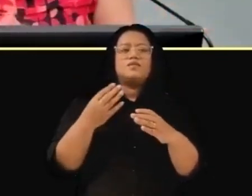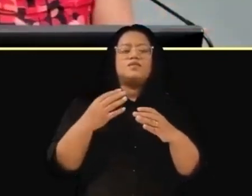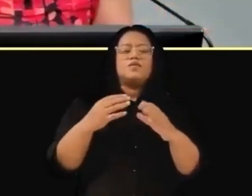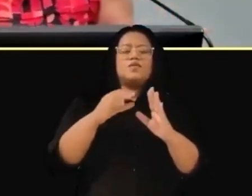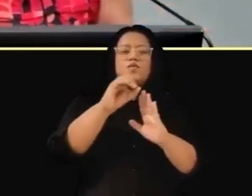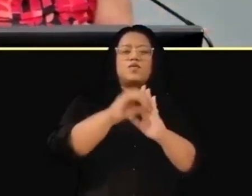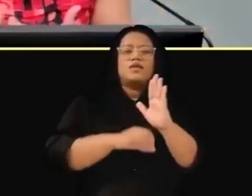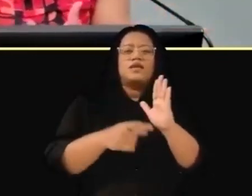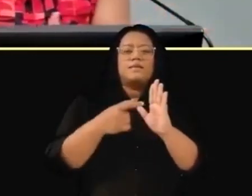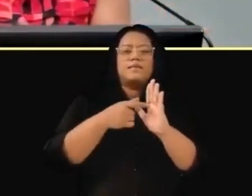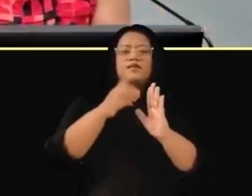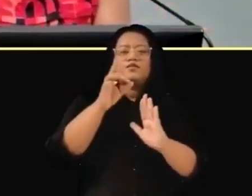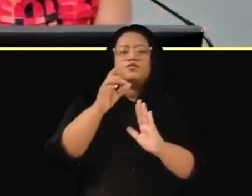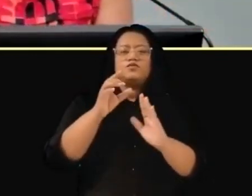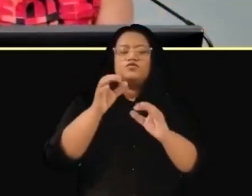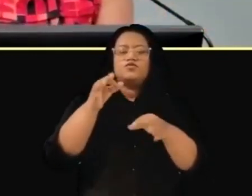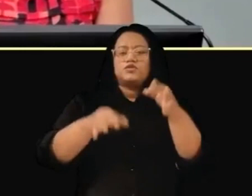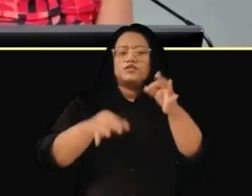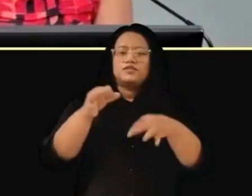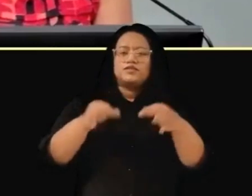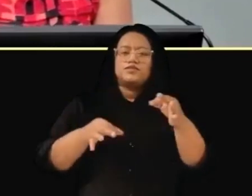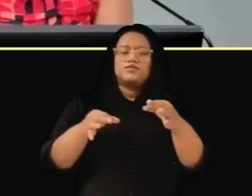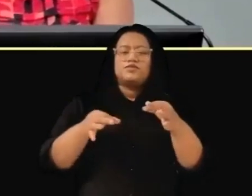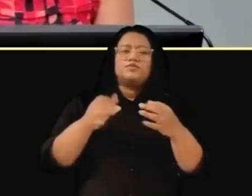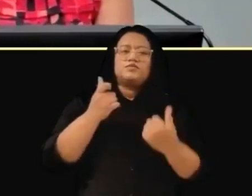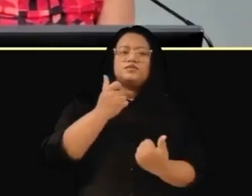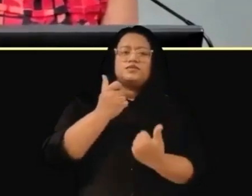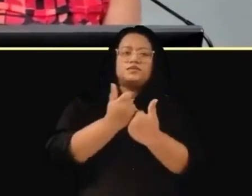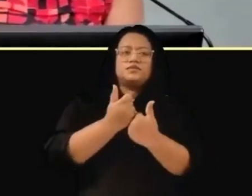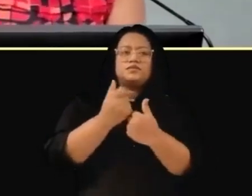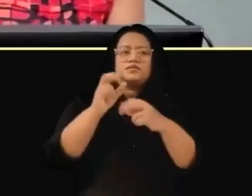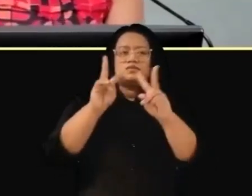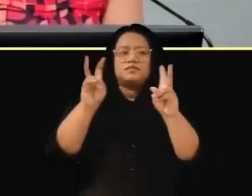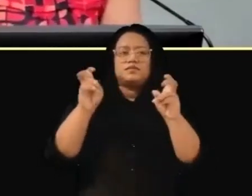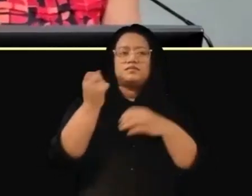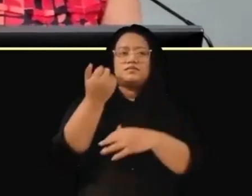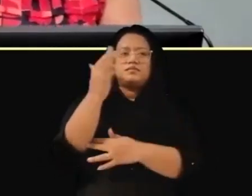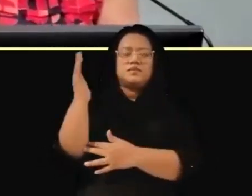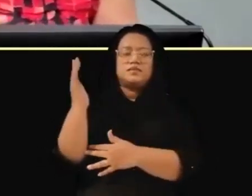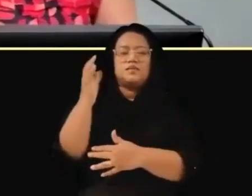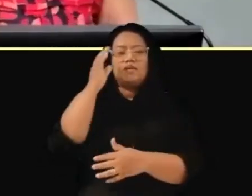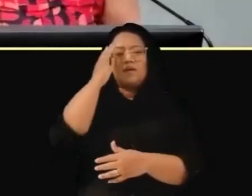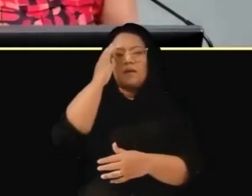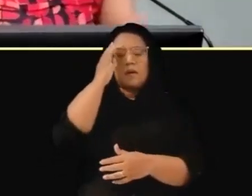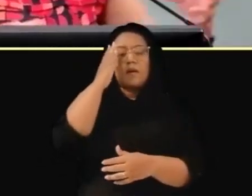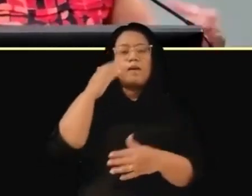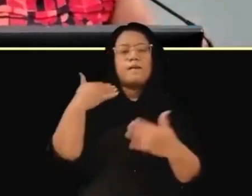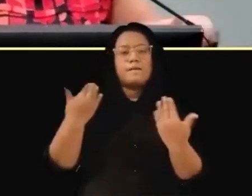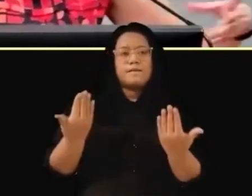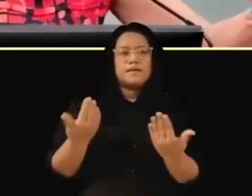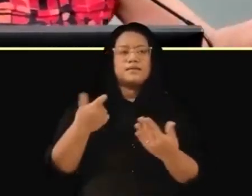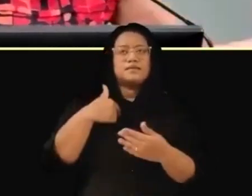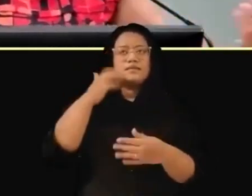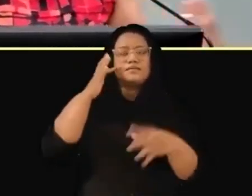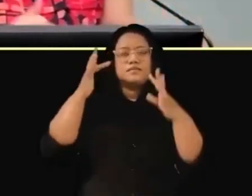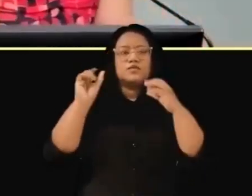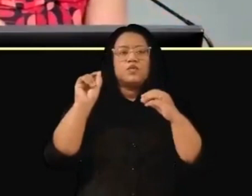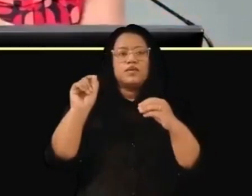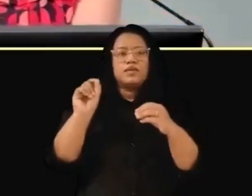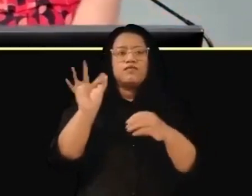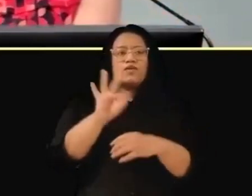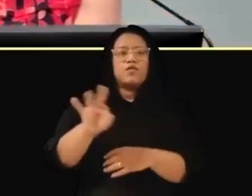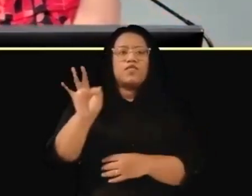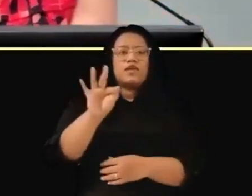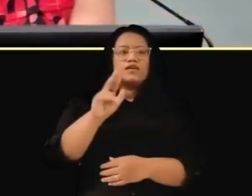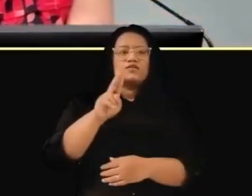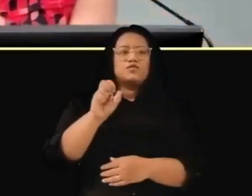que sustenta a questão ambiental, e pronto. Aí eu imagino, né, que a USP deve lá reunir,